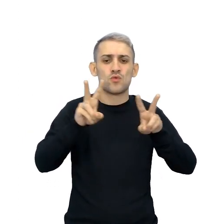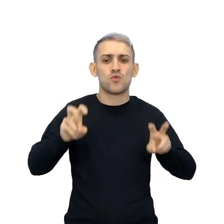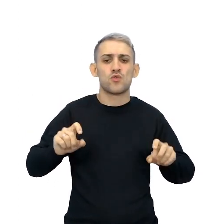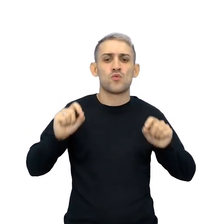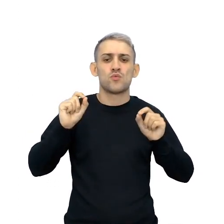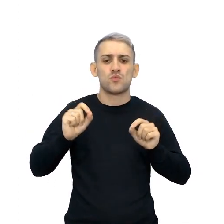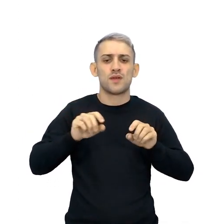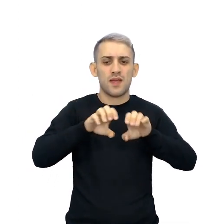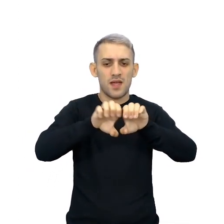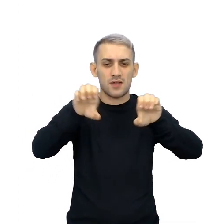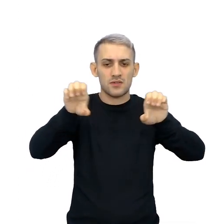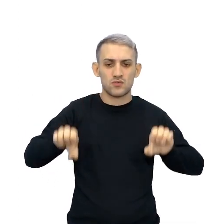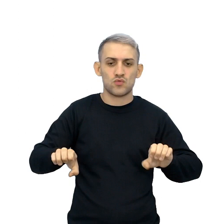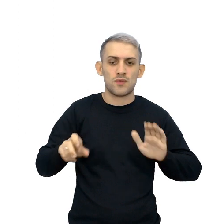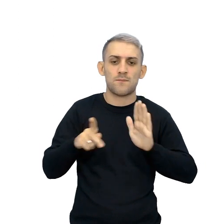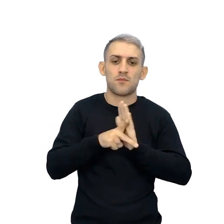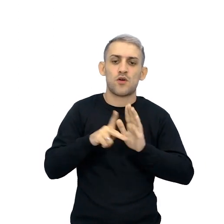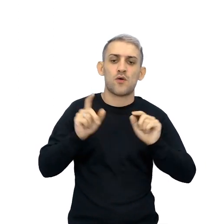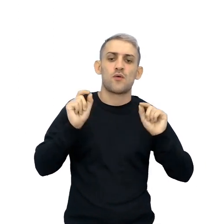com as estruturas